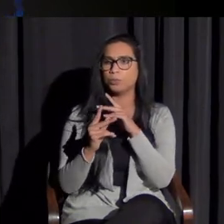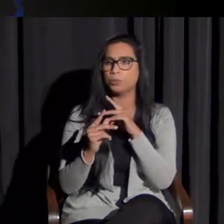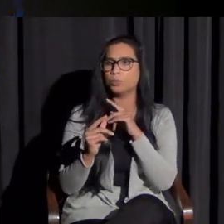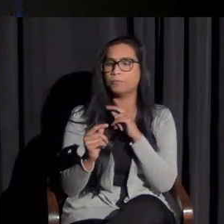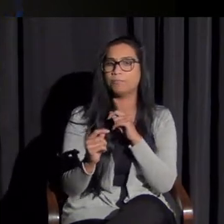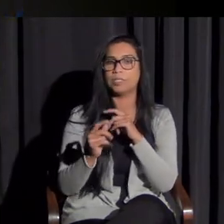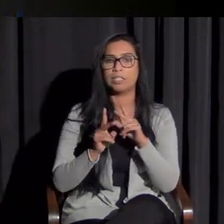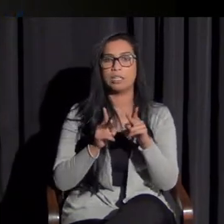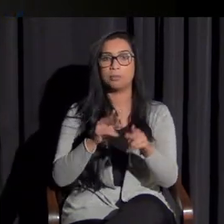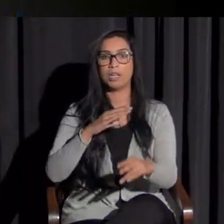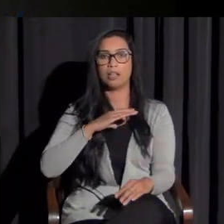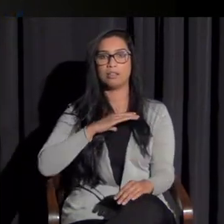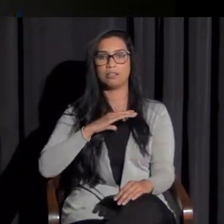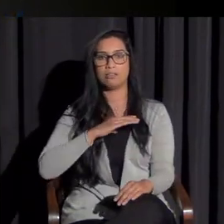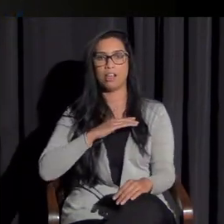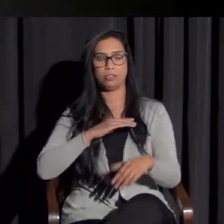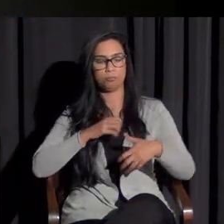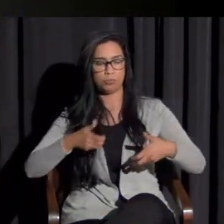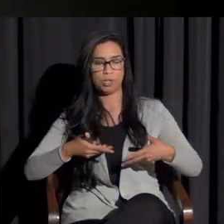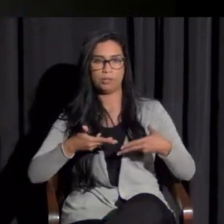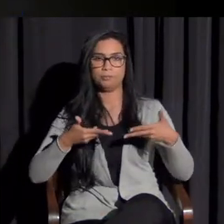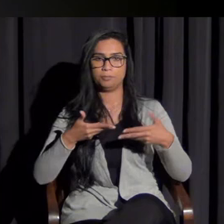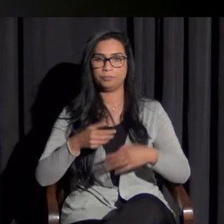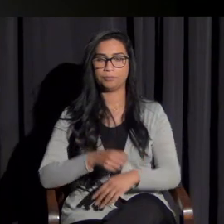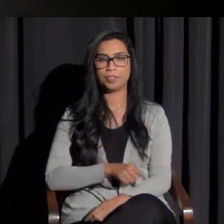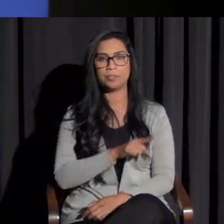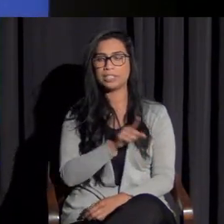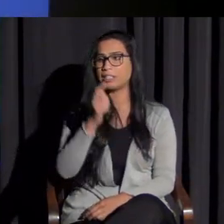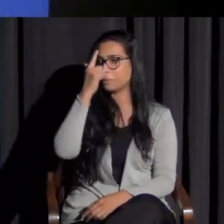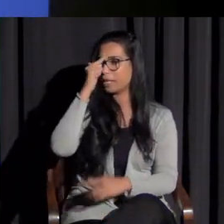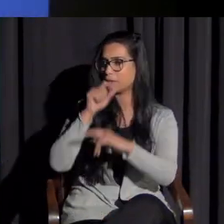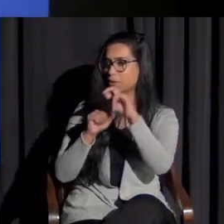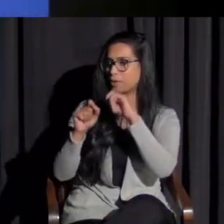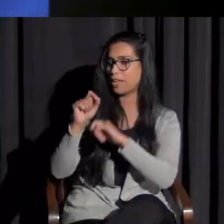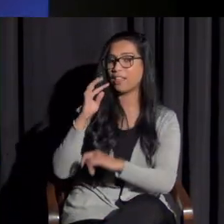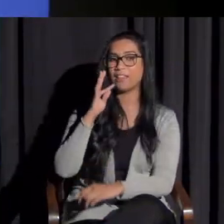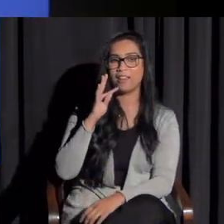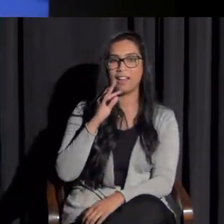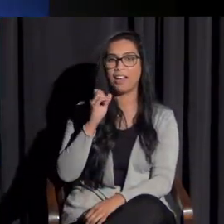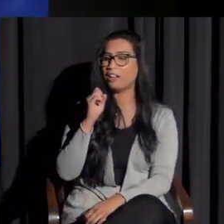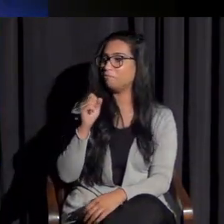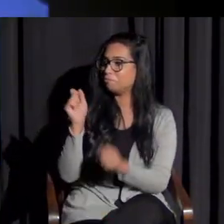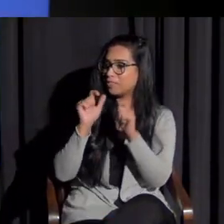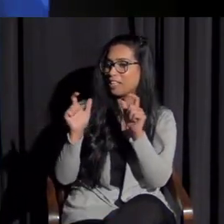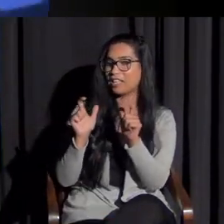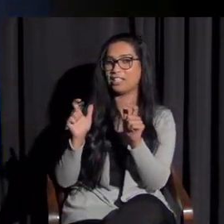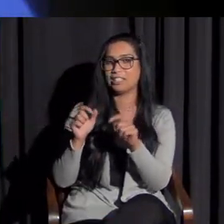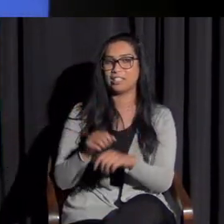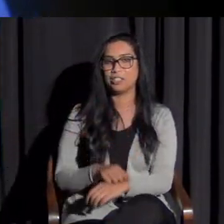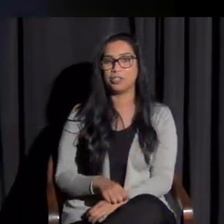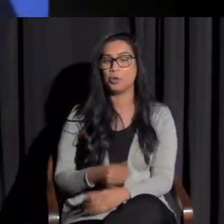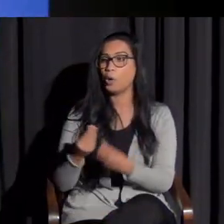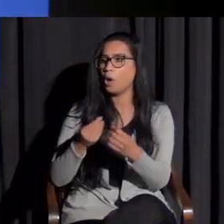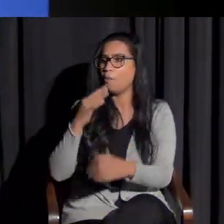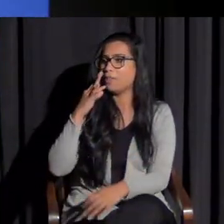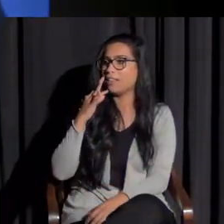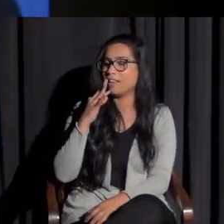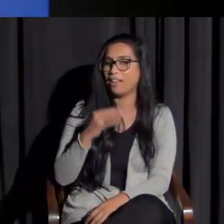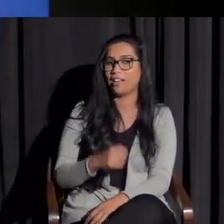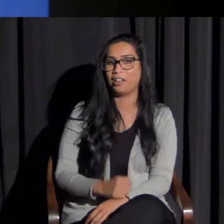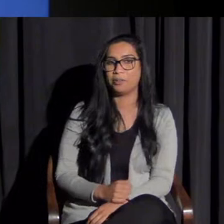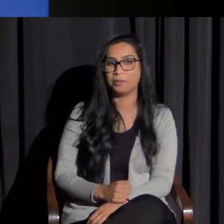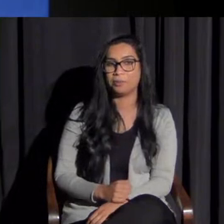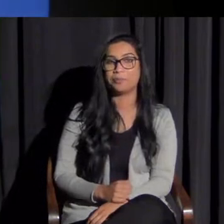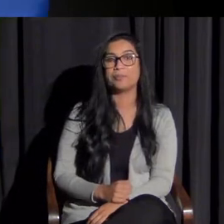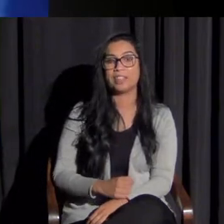A cidade é muito. O que vocês acham? Conta aí. Legal. Legal? O que tem de legal? Várias coisas. Tem aqui, porque